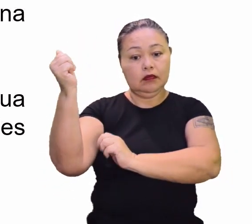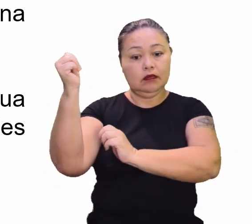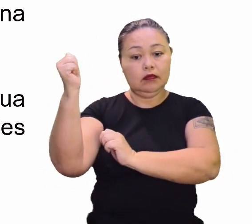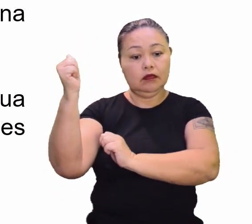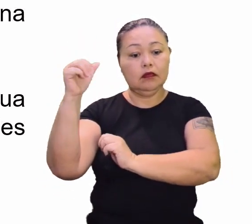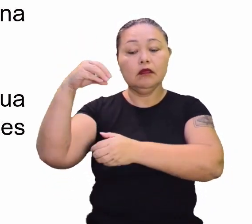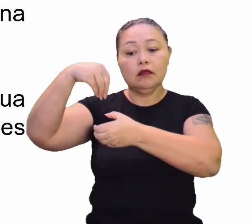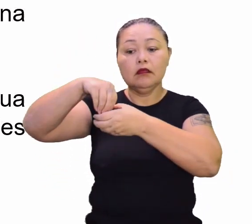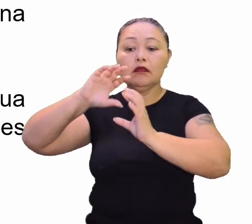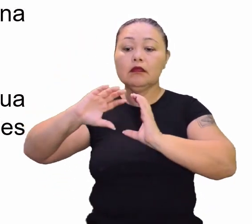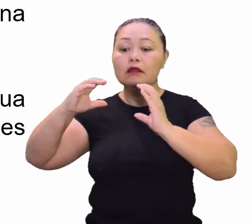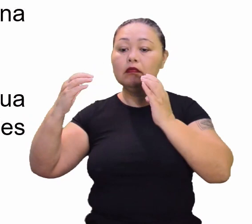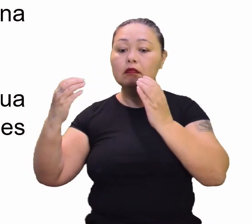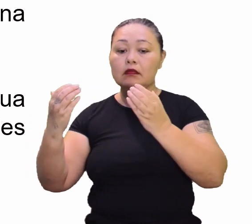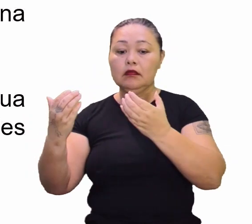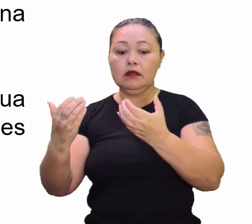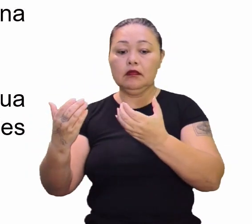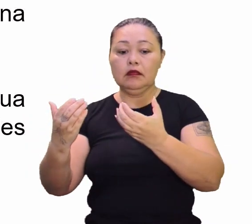e espanhola,